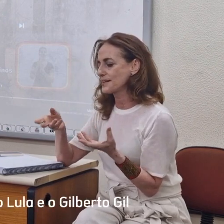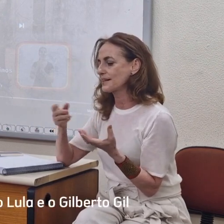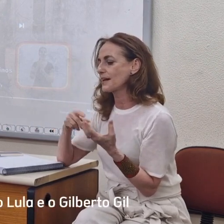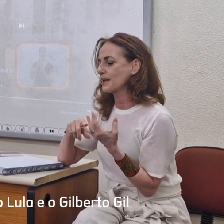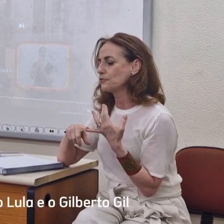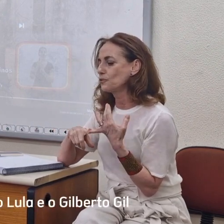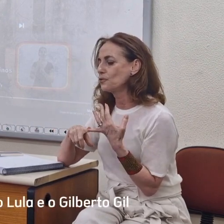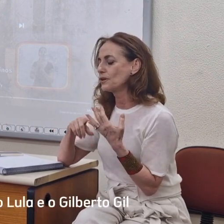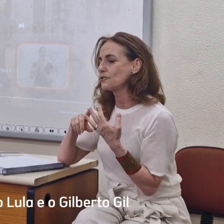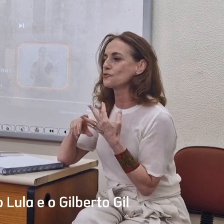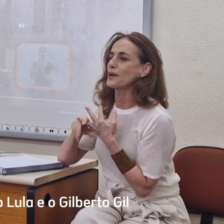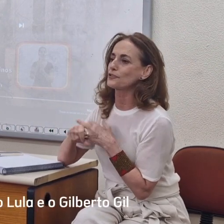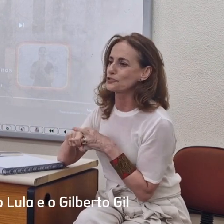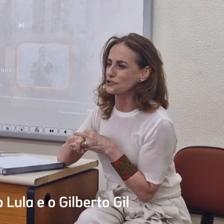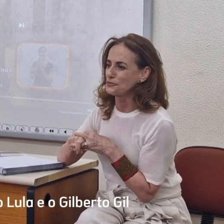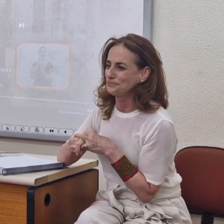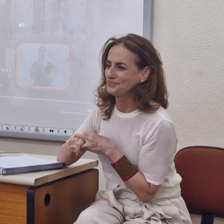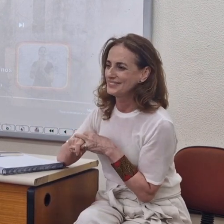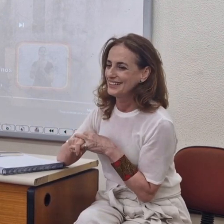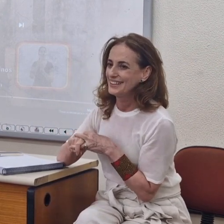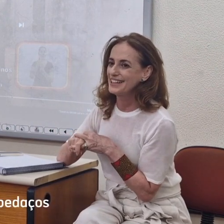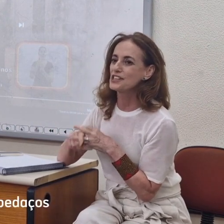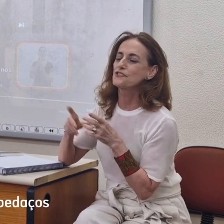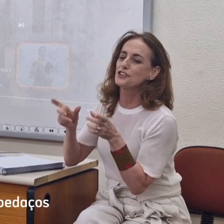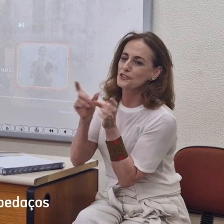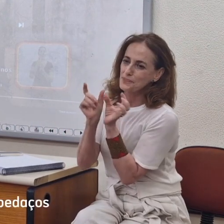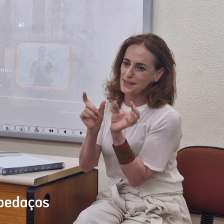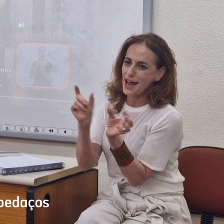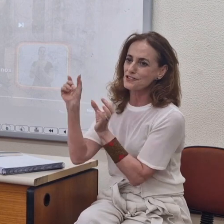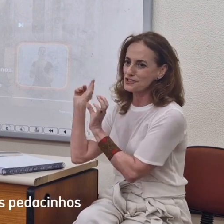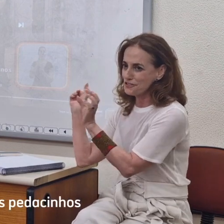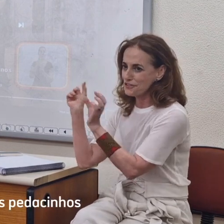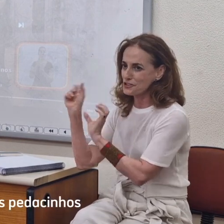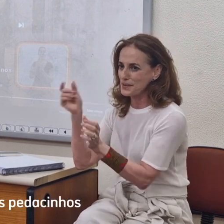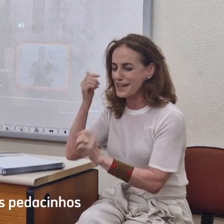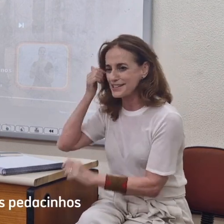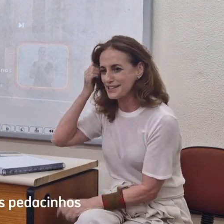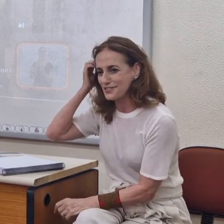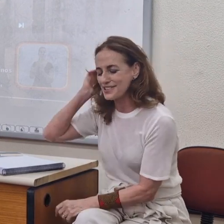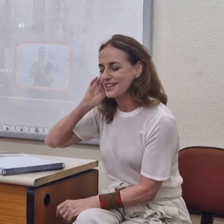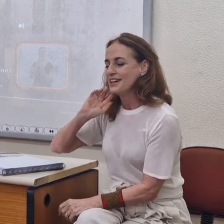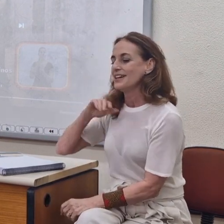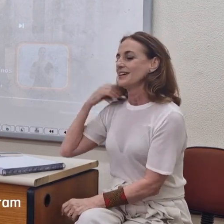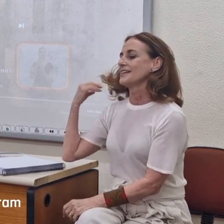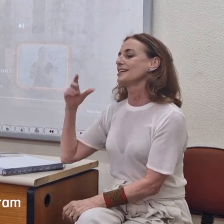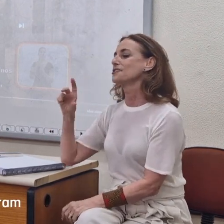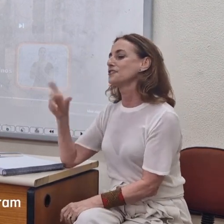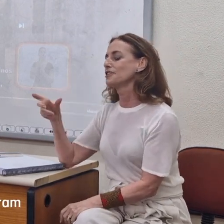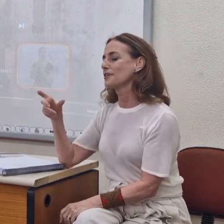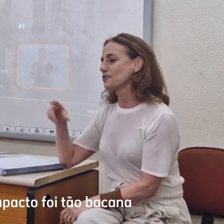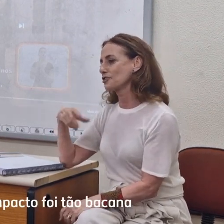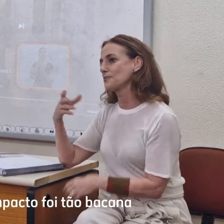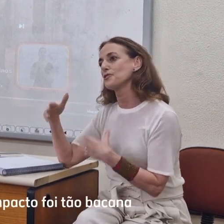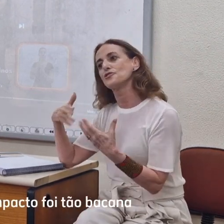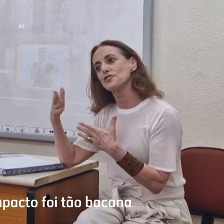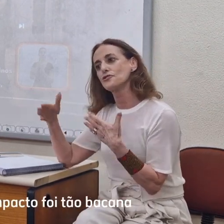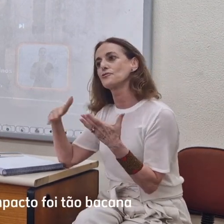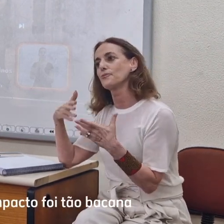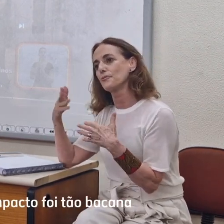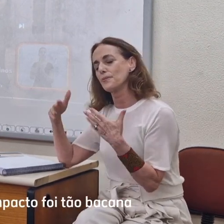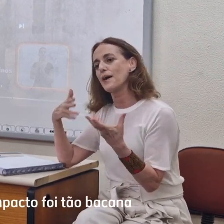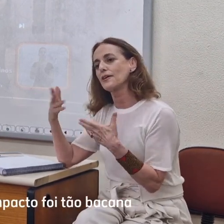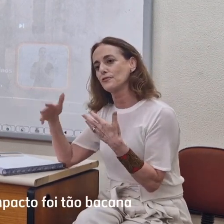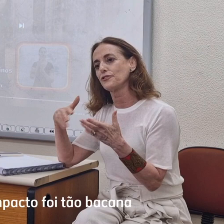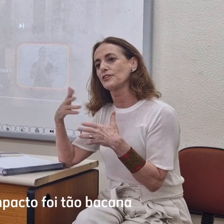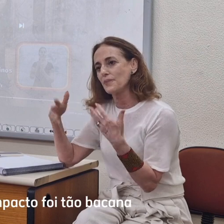convidado para apresentar. Estava o Lula e o Gilberto Gil. E eles viram pedaços, vão ver uns pedacinhos, e eles viram, acho que depois